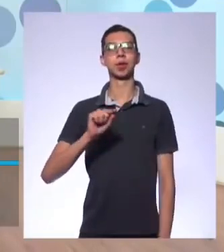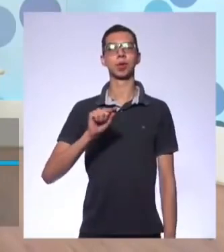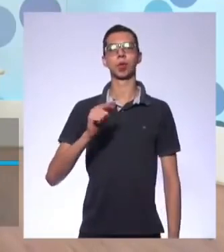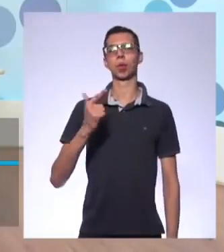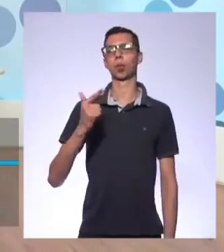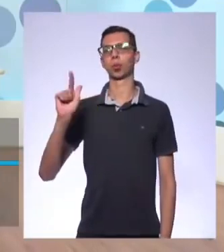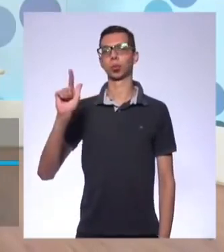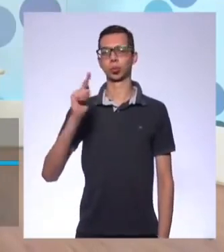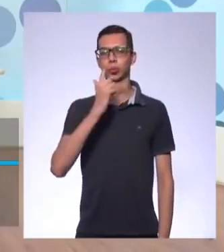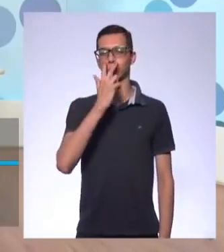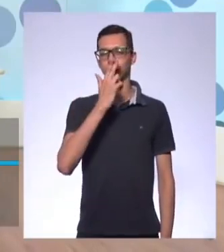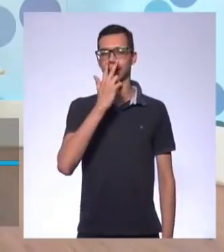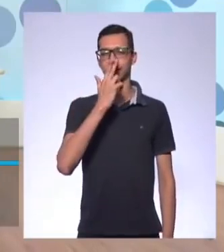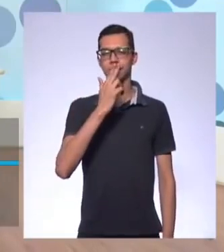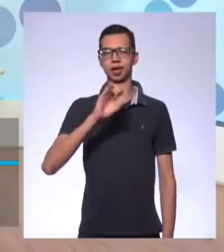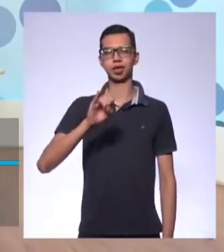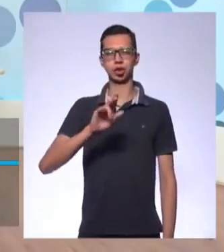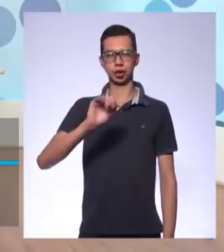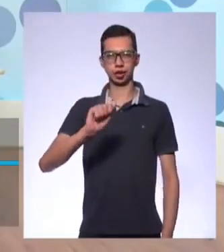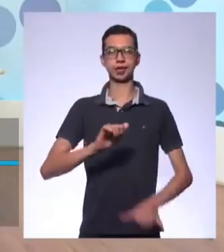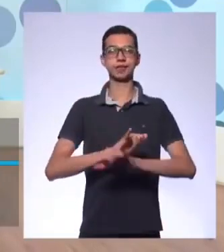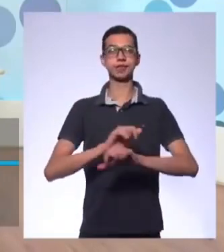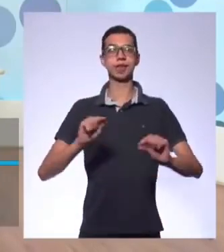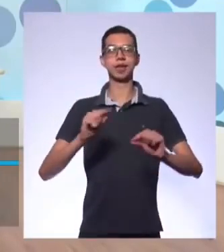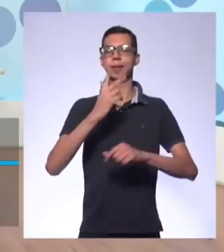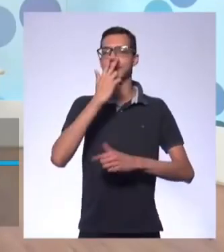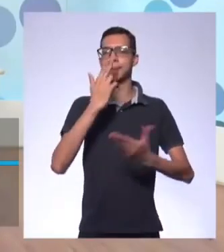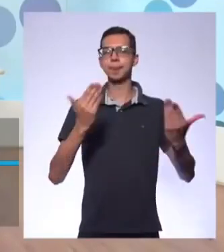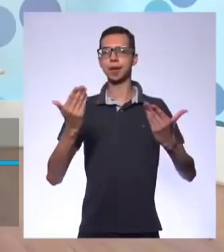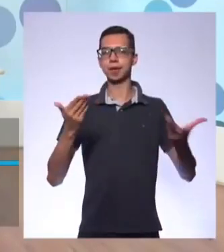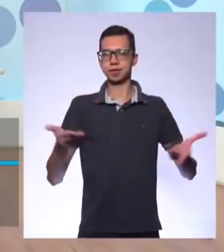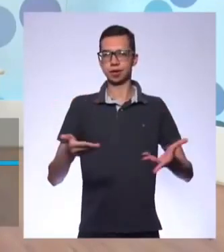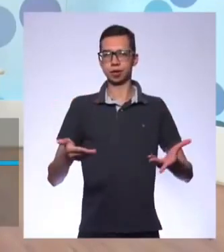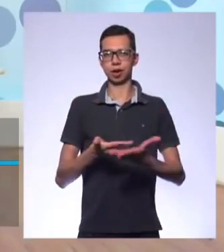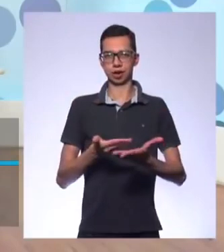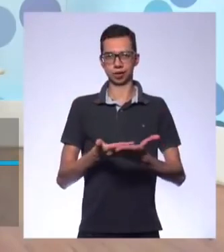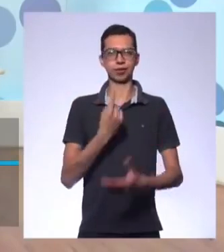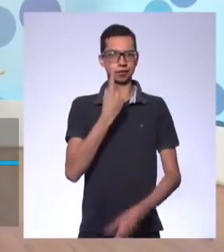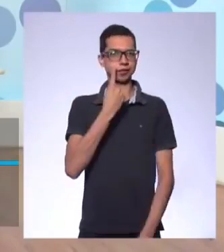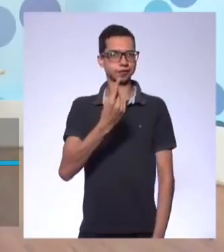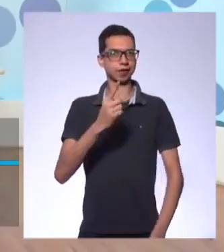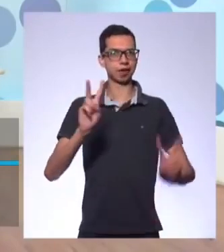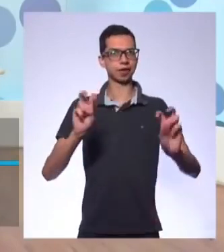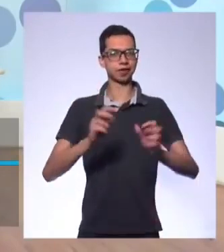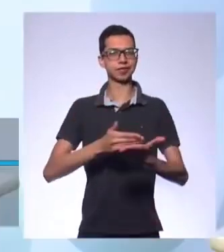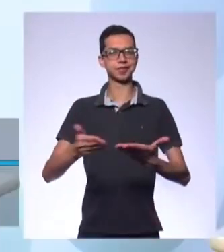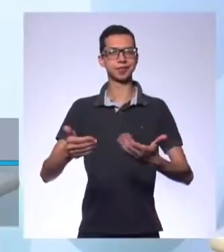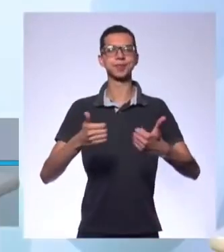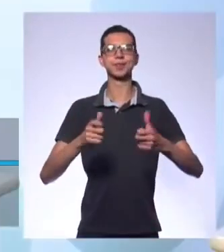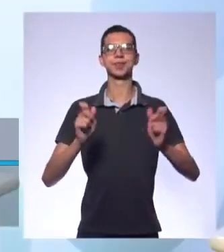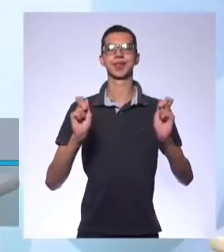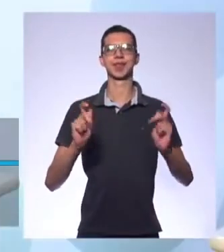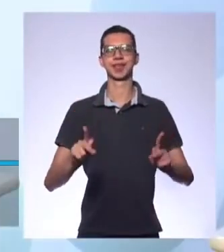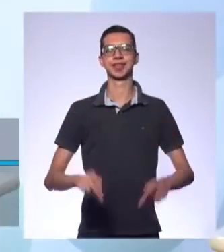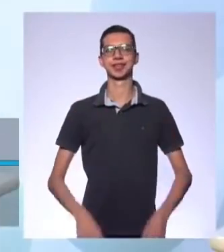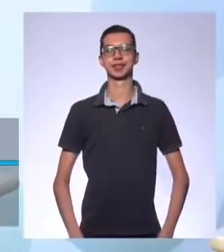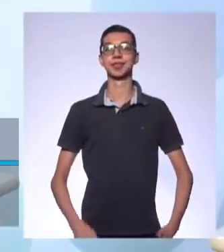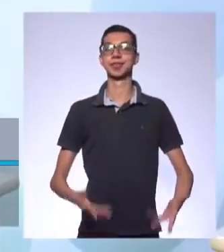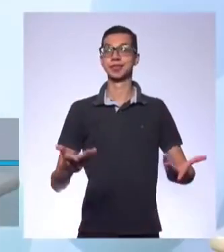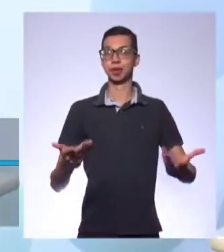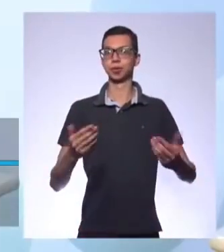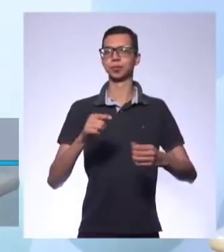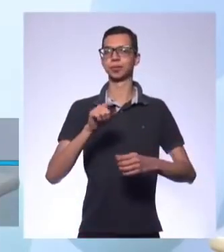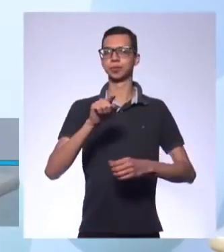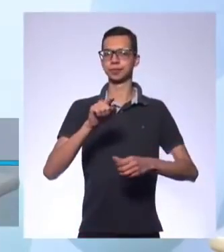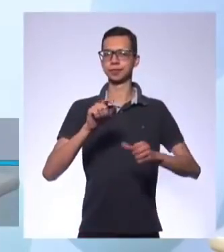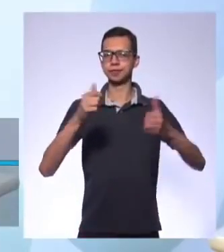vai chegar numa parte que tem a ver com o que a gente vai ver agora na aula. Tá, tá. Então, acho que essa referência que você falou